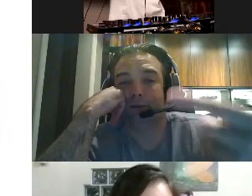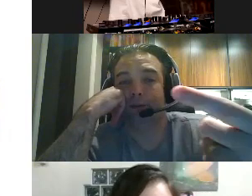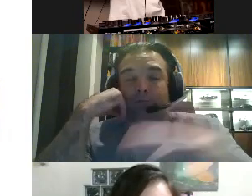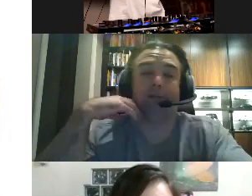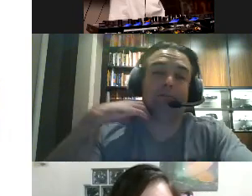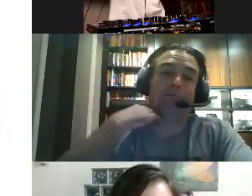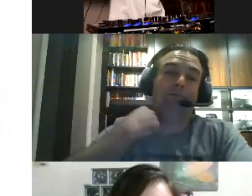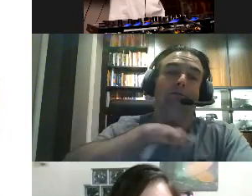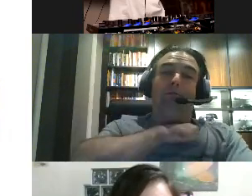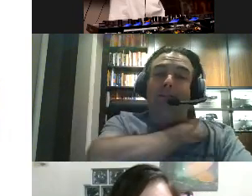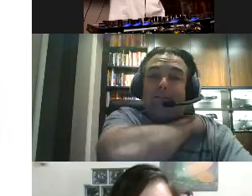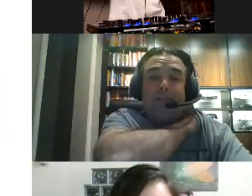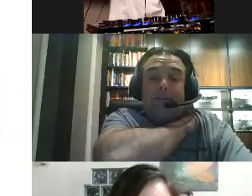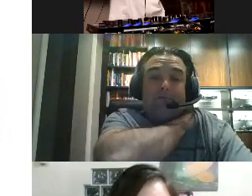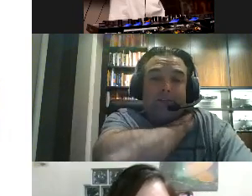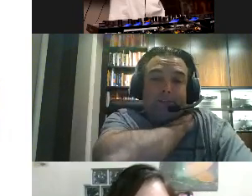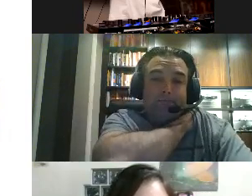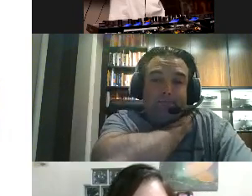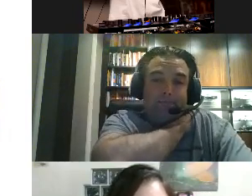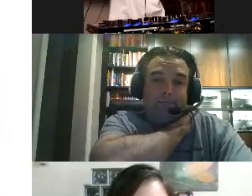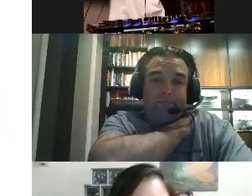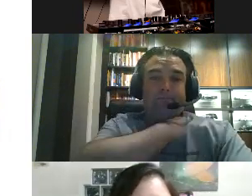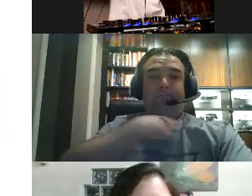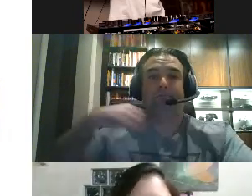Isso é uma inundação. Isso é um excesso de água, gente.